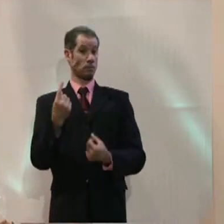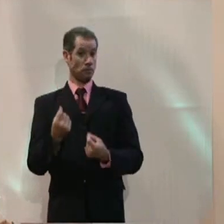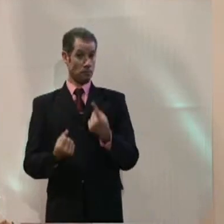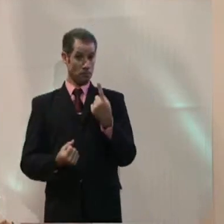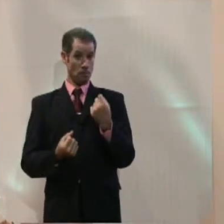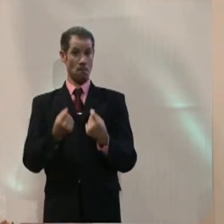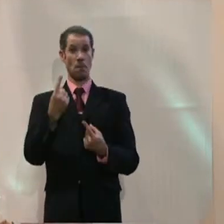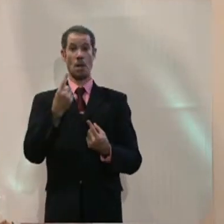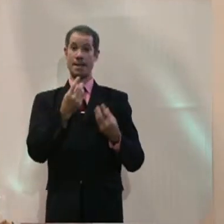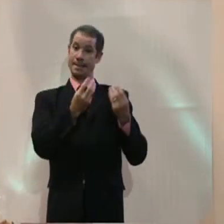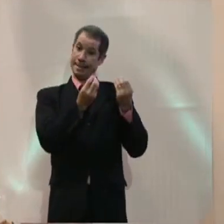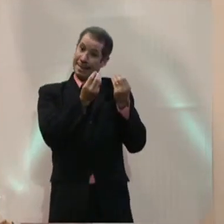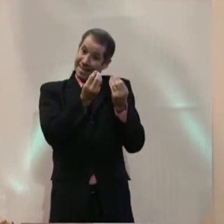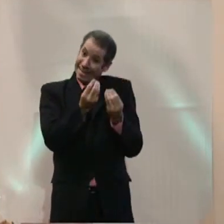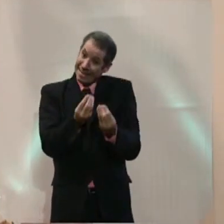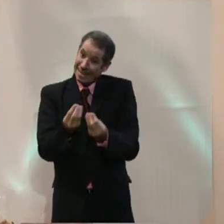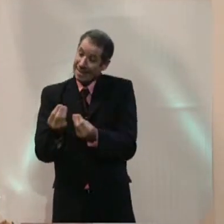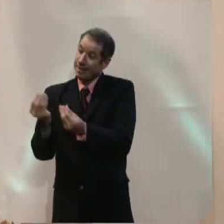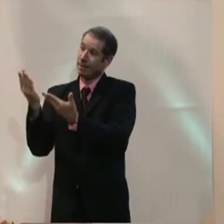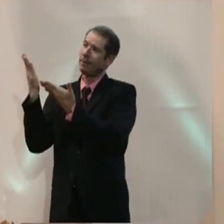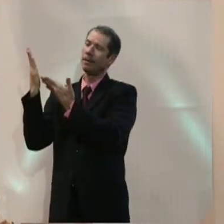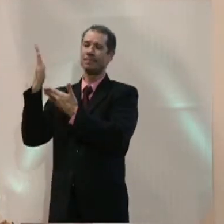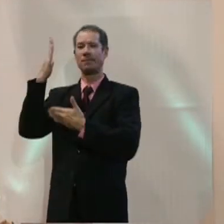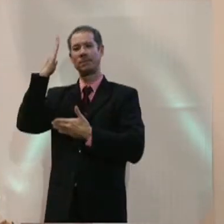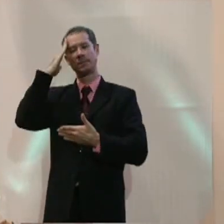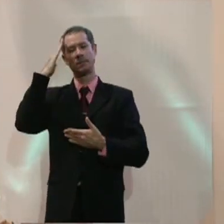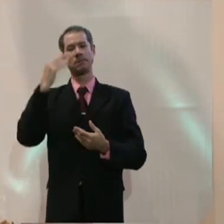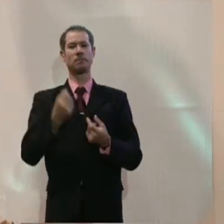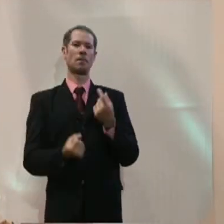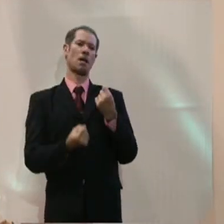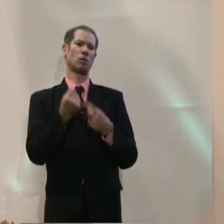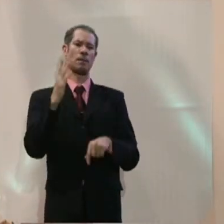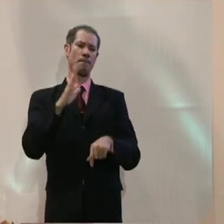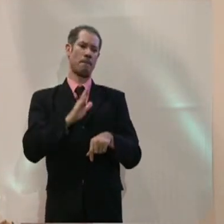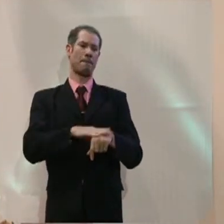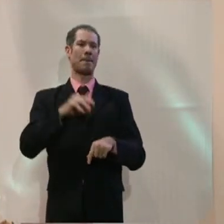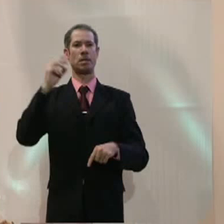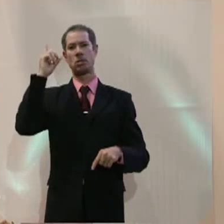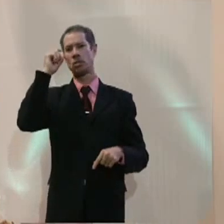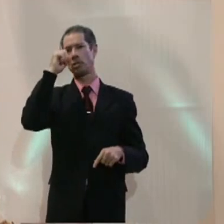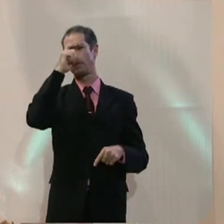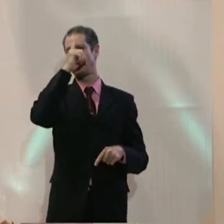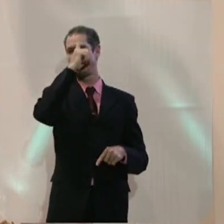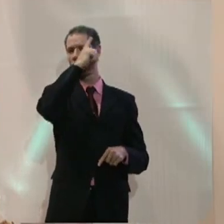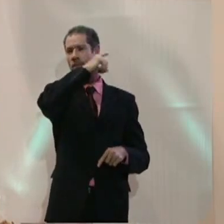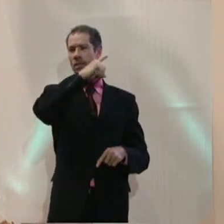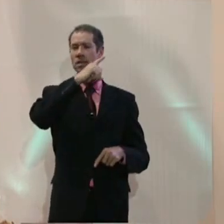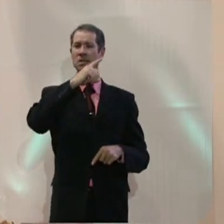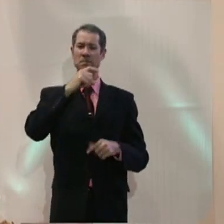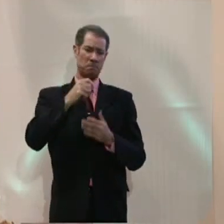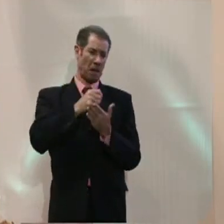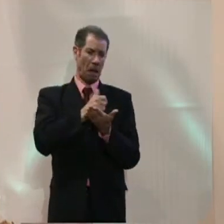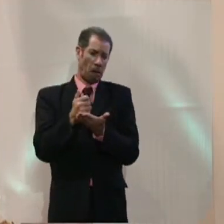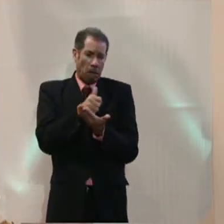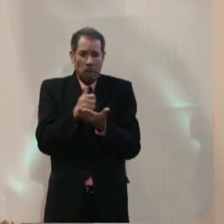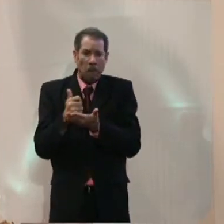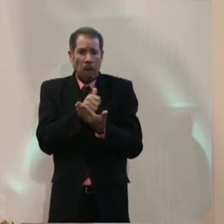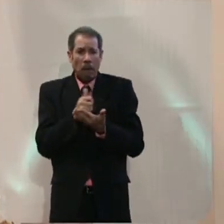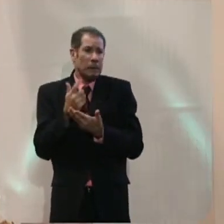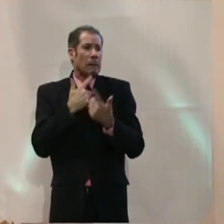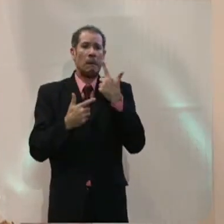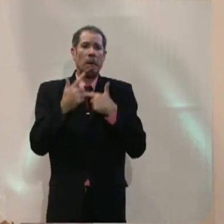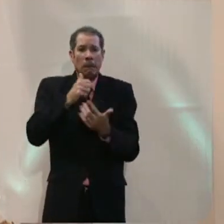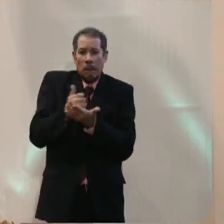decisão de entrega. Sabe, uma das coisas mais difíceis é a gente abrir mão do controle. E a